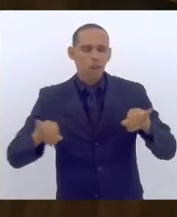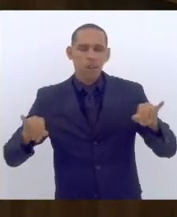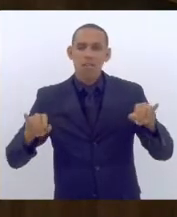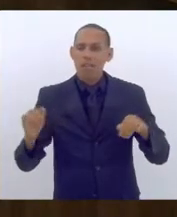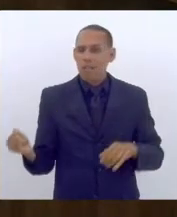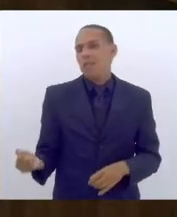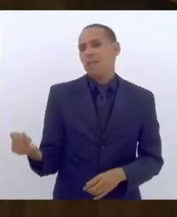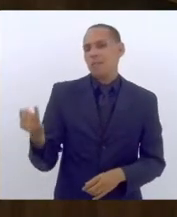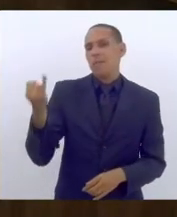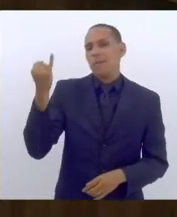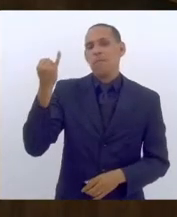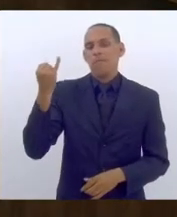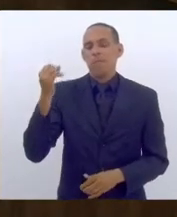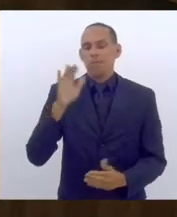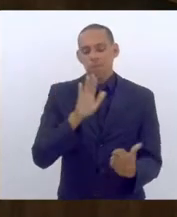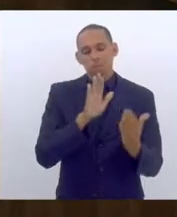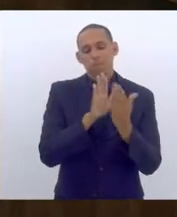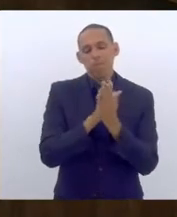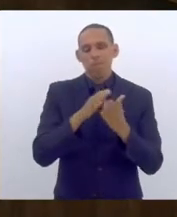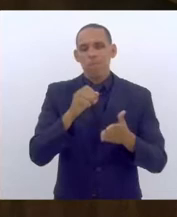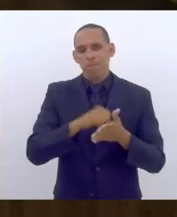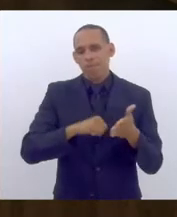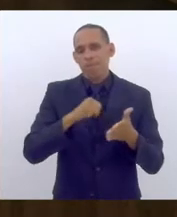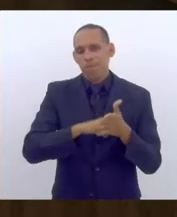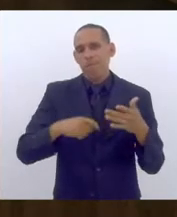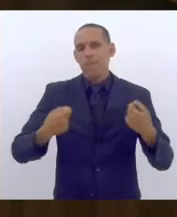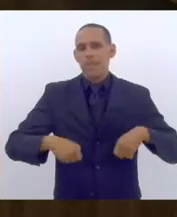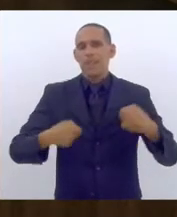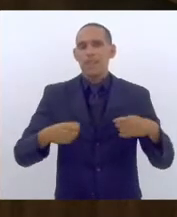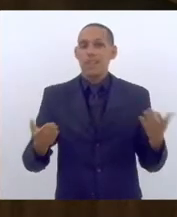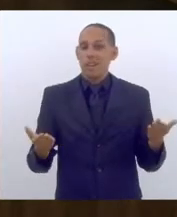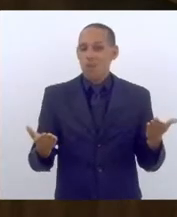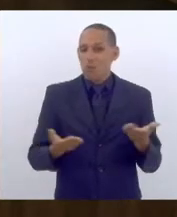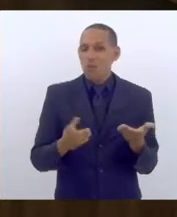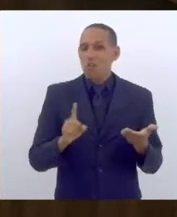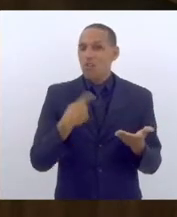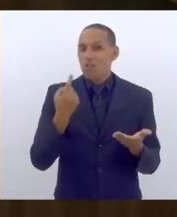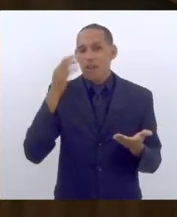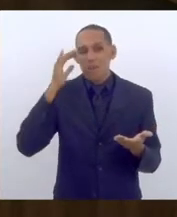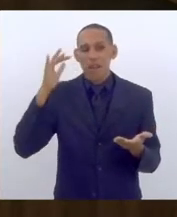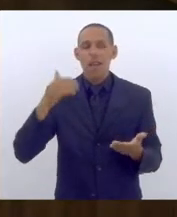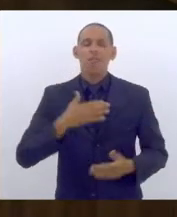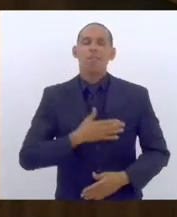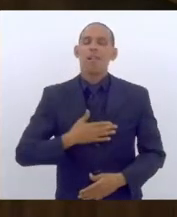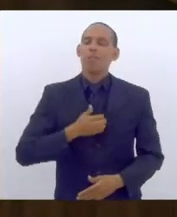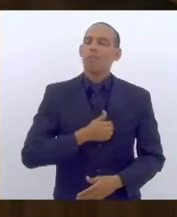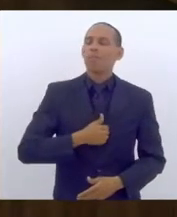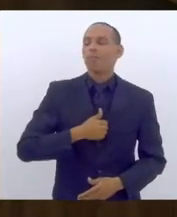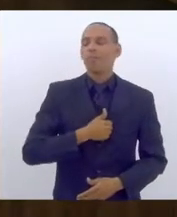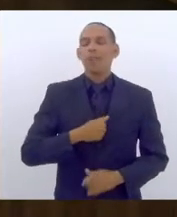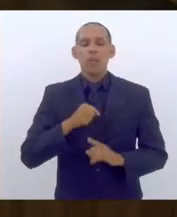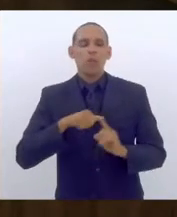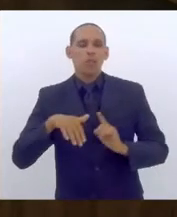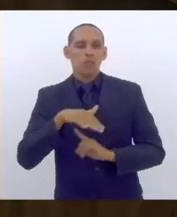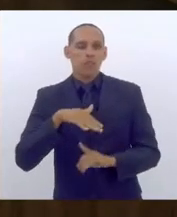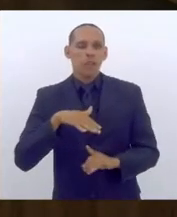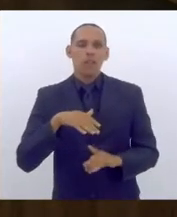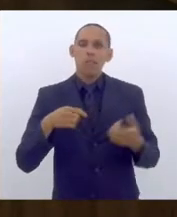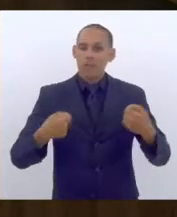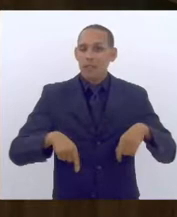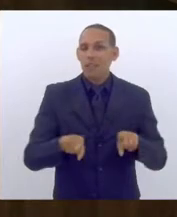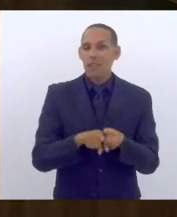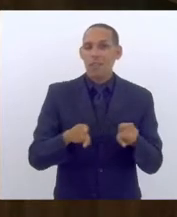importante de ser enfrentado acho que hoje não dá para pensar em bem-estar social sem pensar